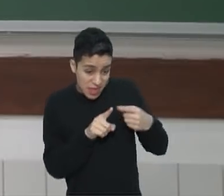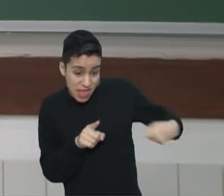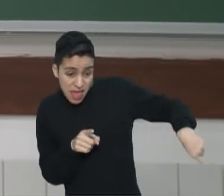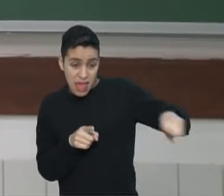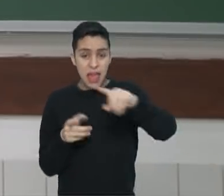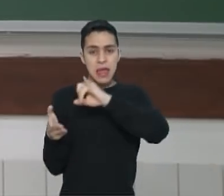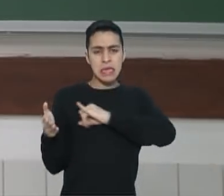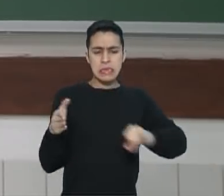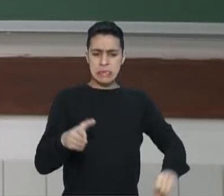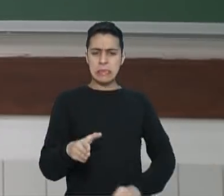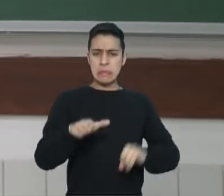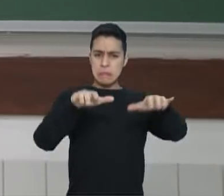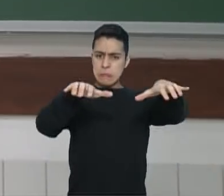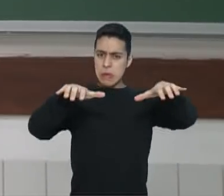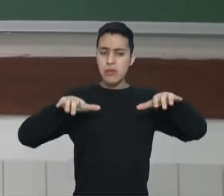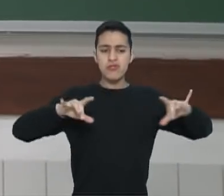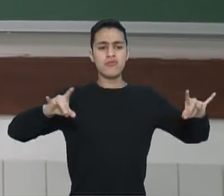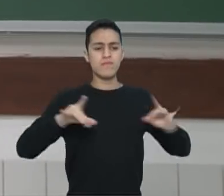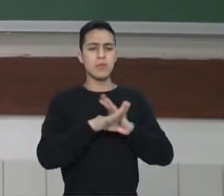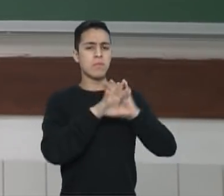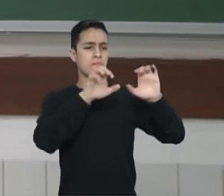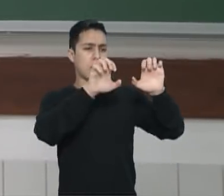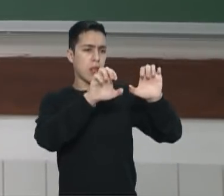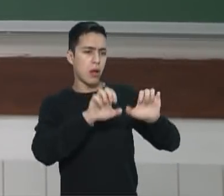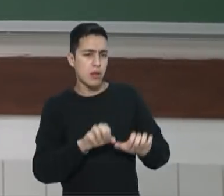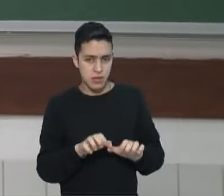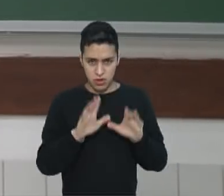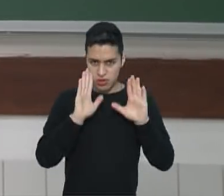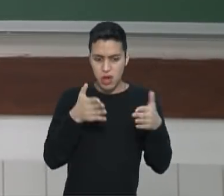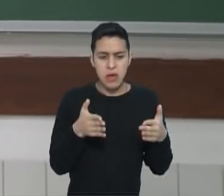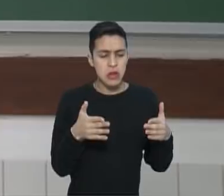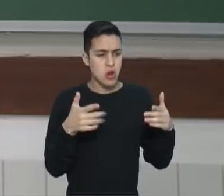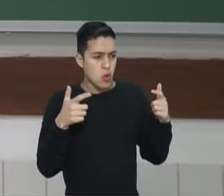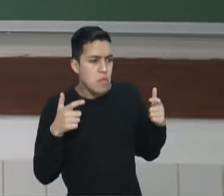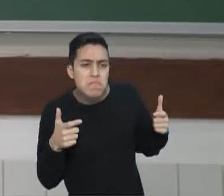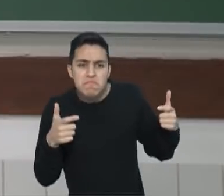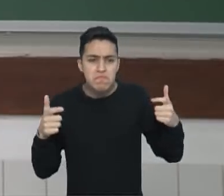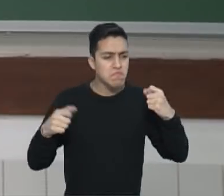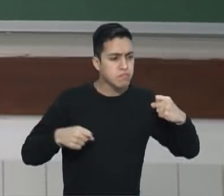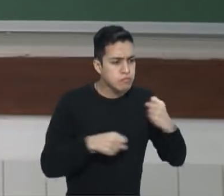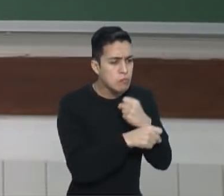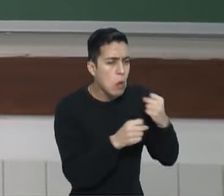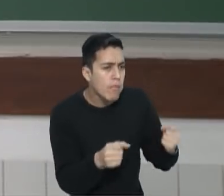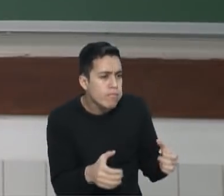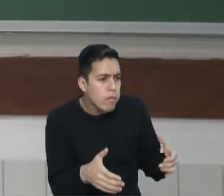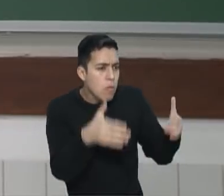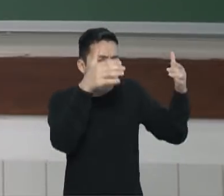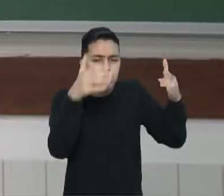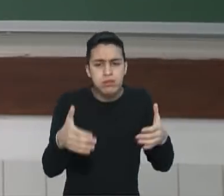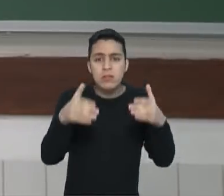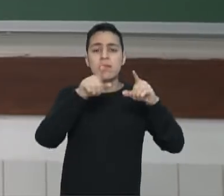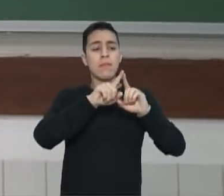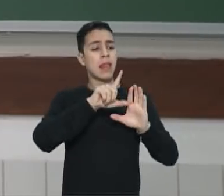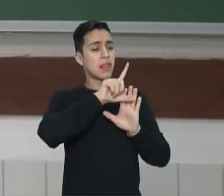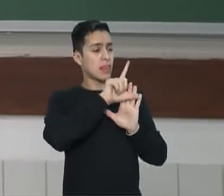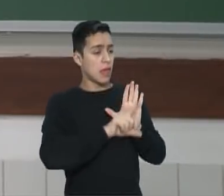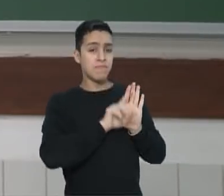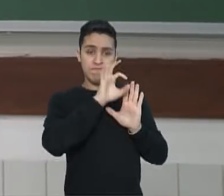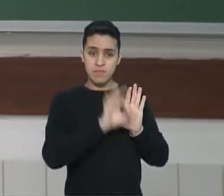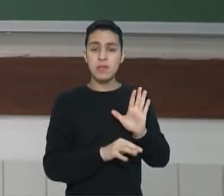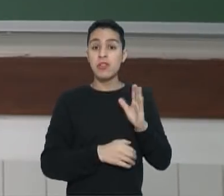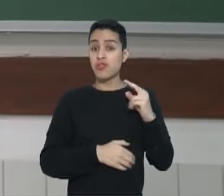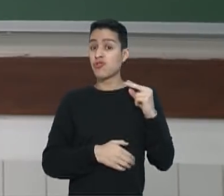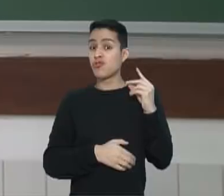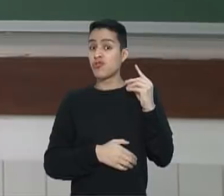já tem suas estruturas montadas. Tanto a parte física das construções como legislação, muito do direito